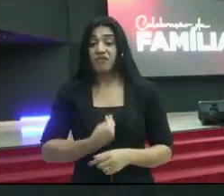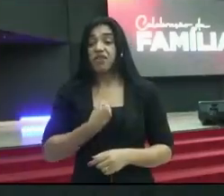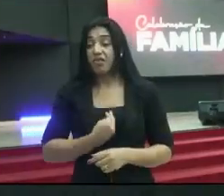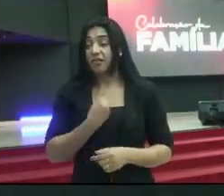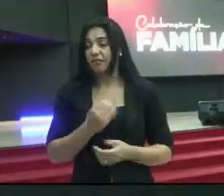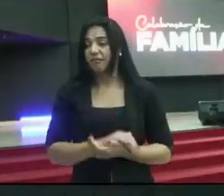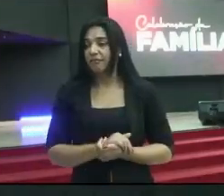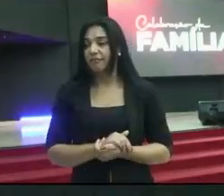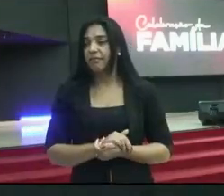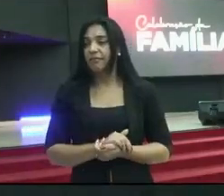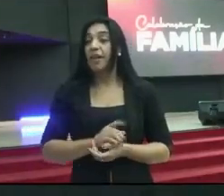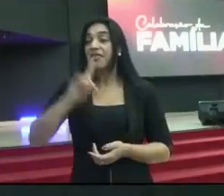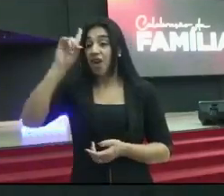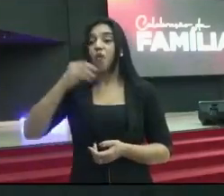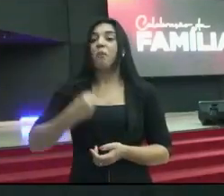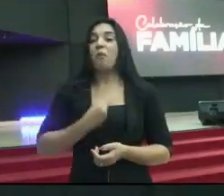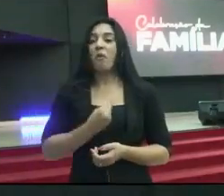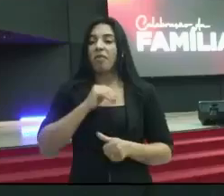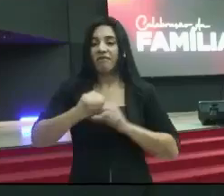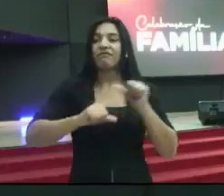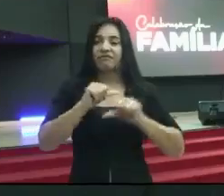não mude.